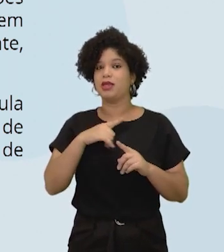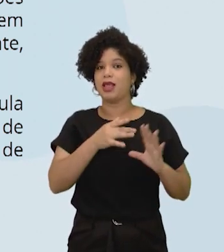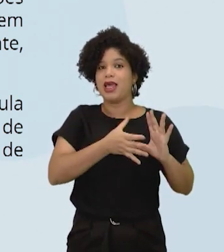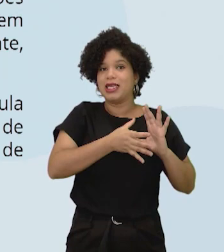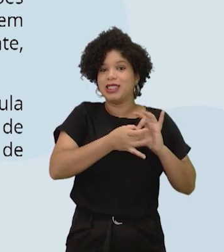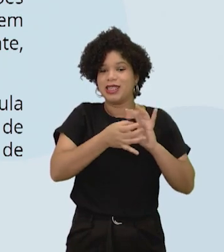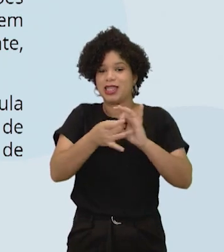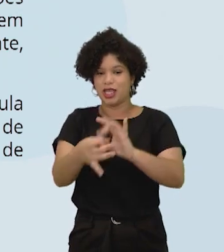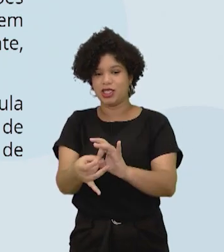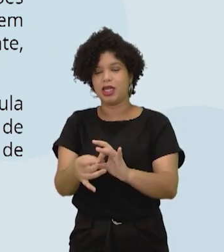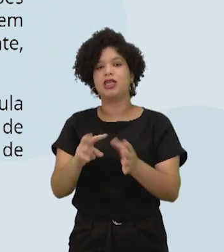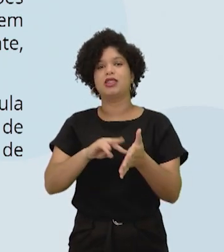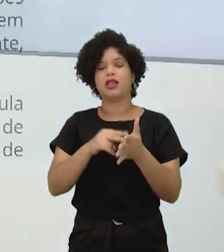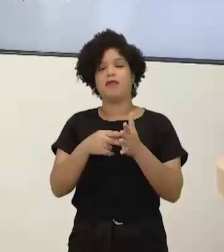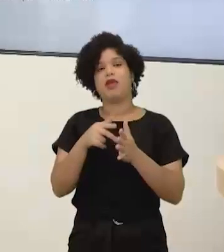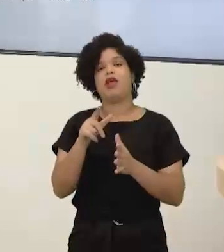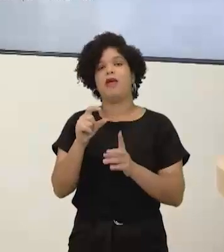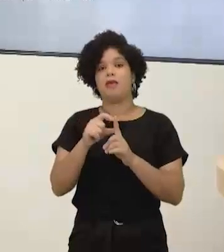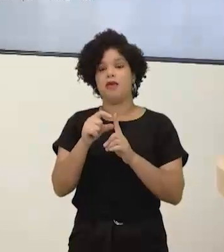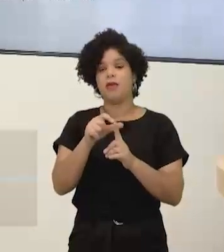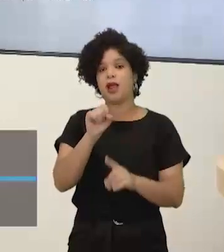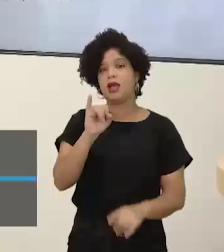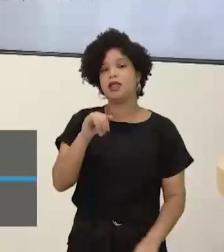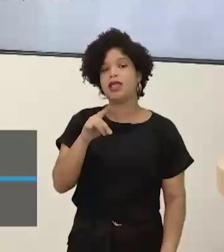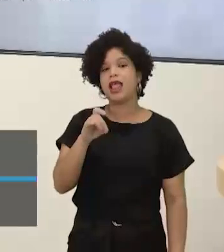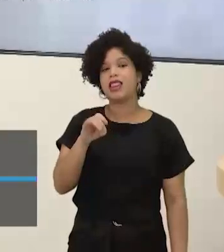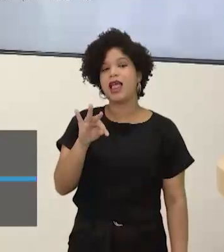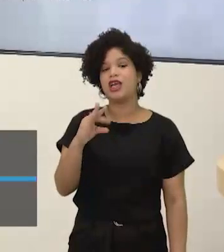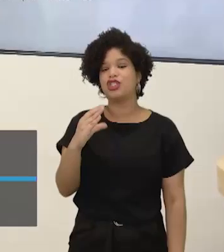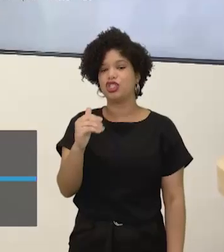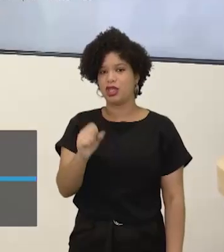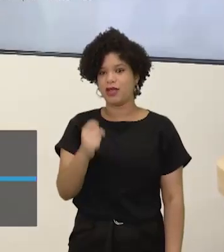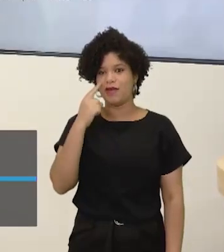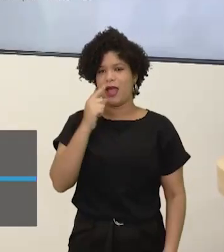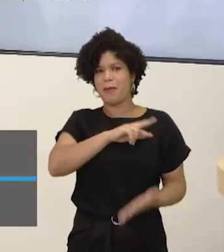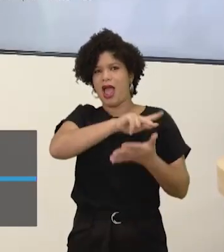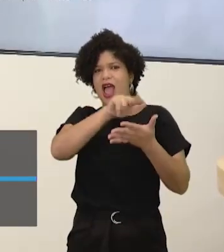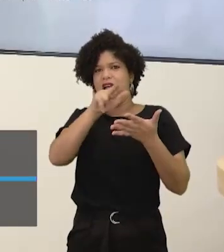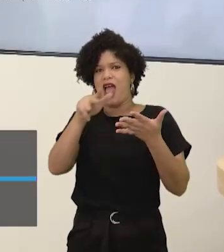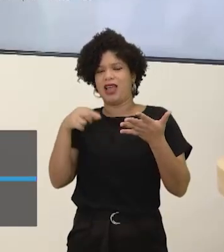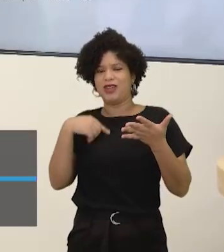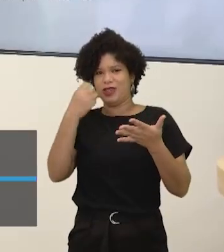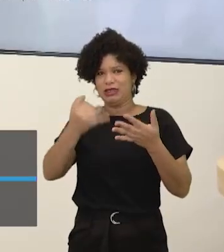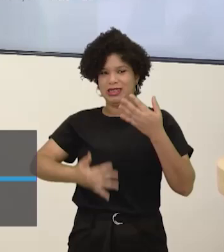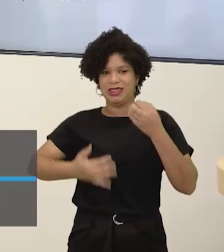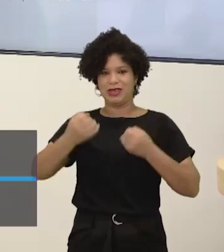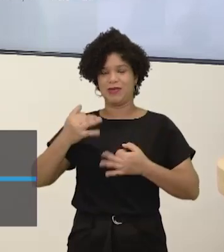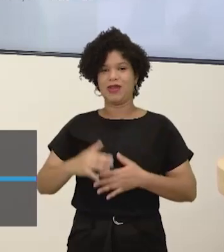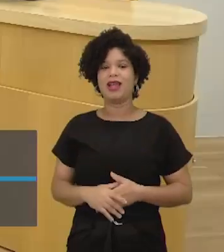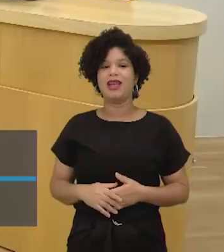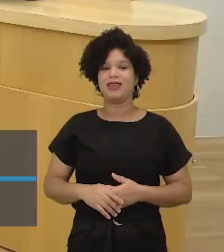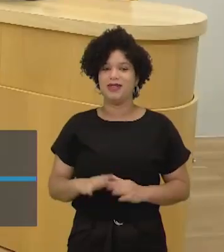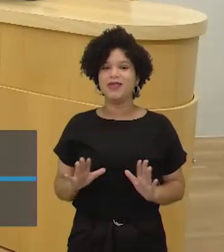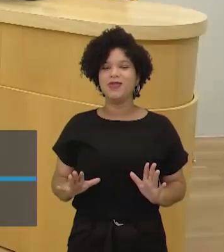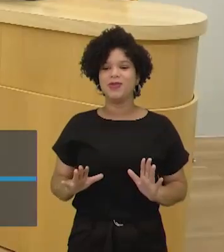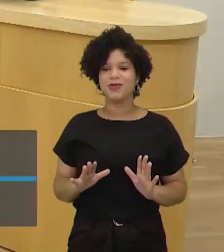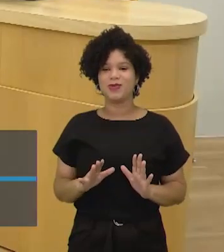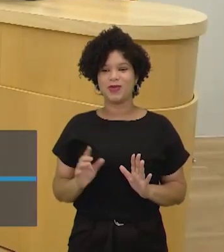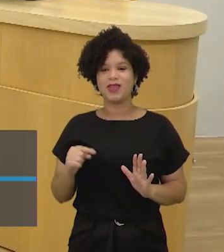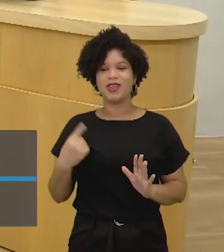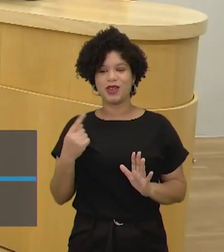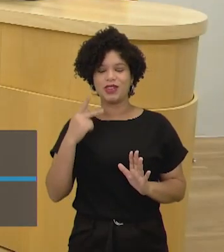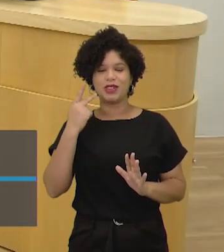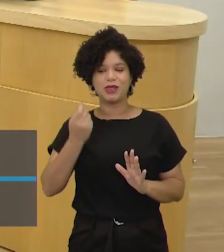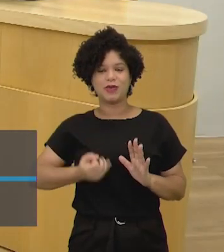denominadas sindéticas. Falamos coisas demais, né? Eu ia usar aqui uma gíria, mas eu me segurei, né? Falamos coisas